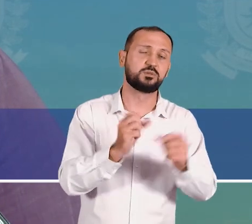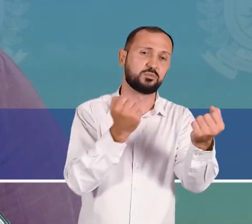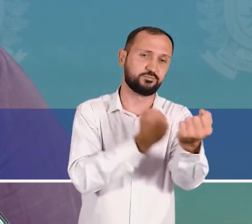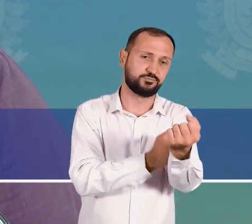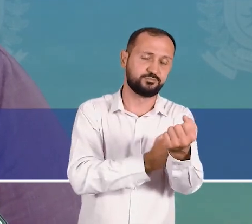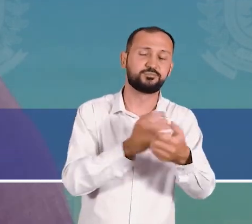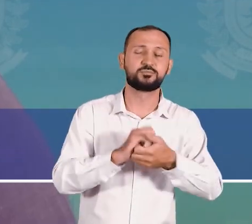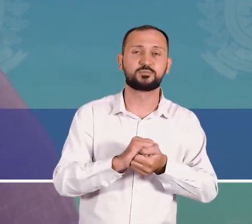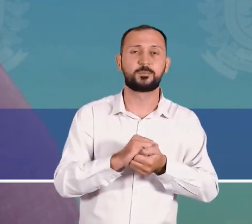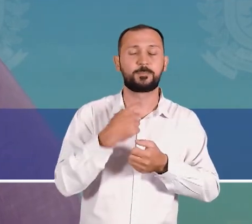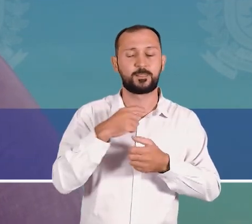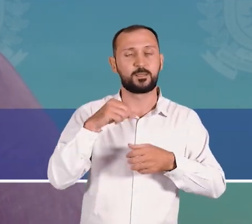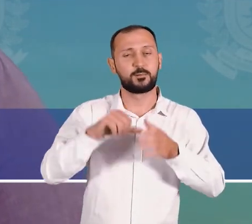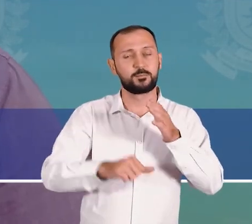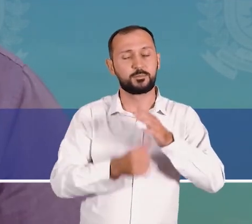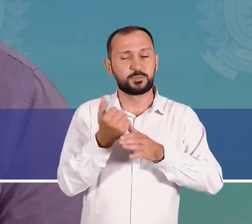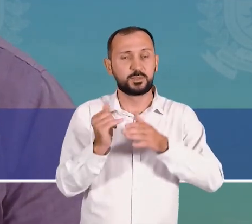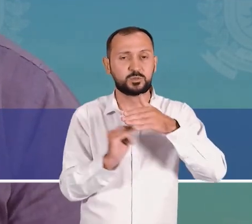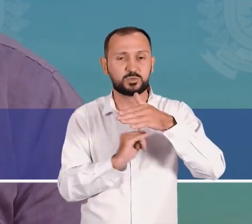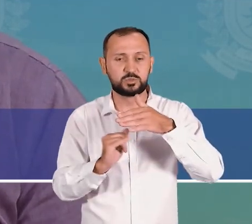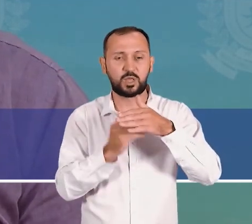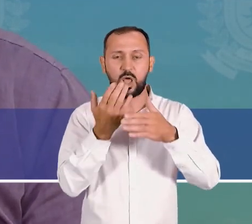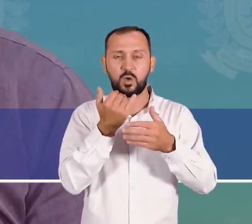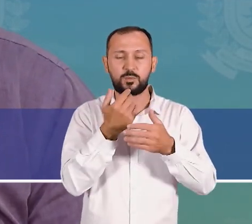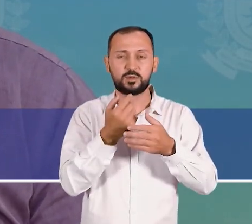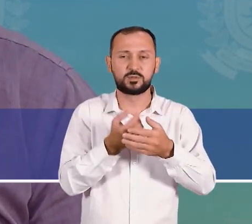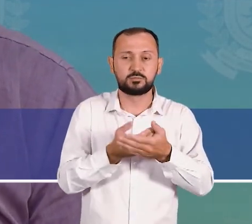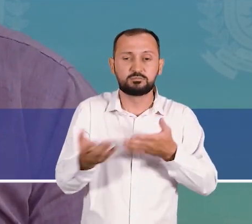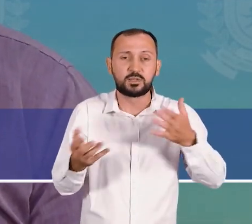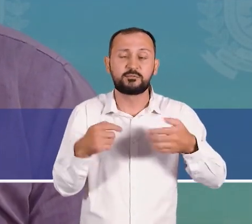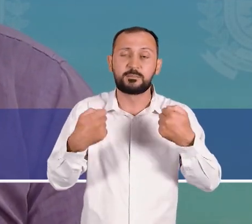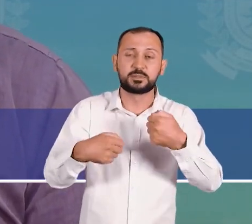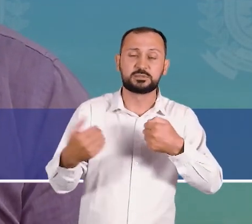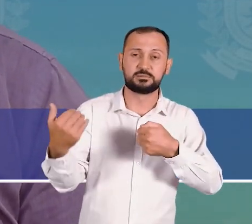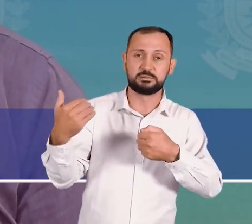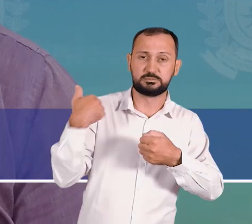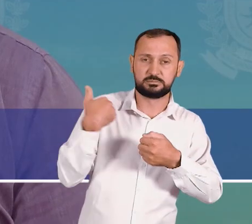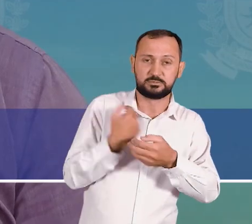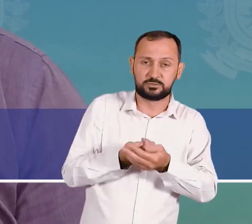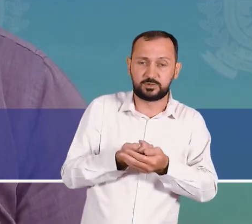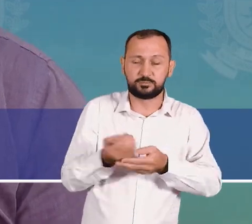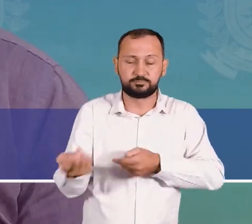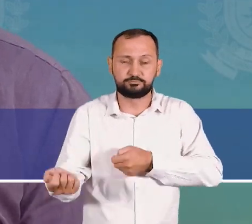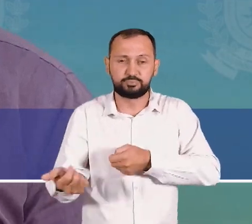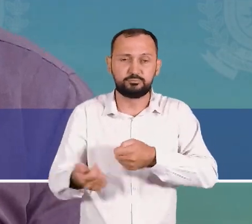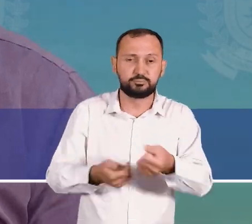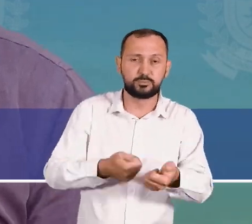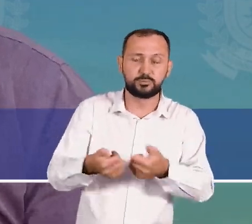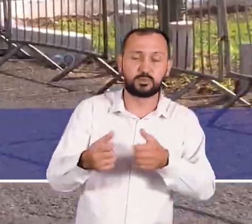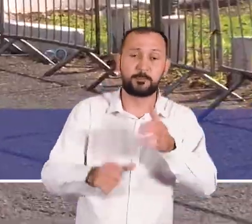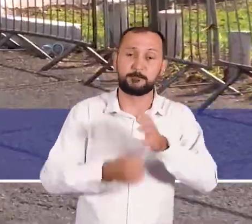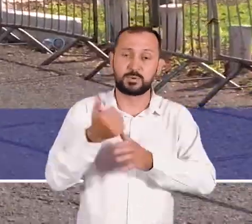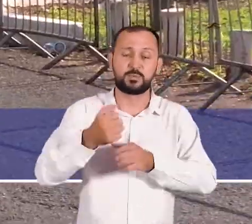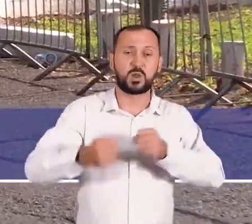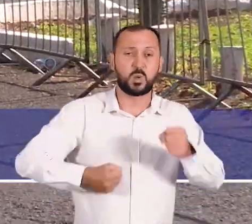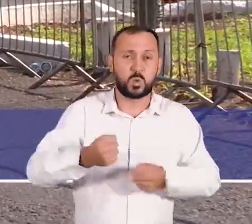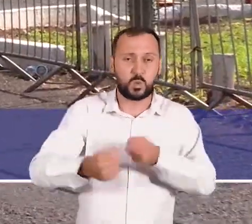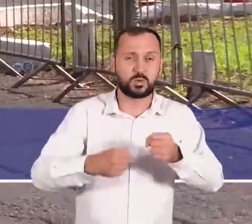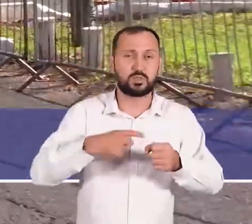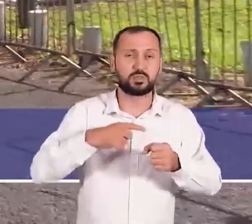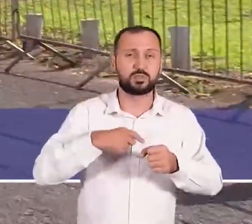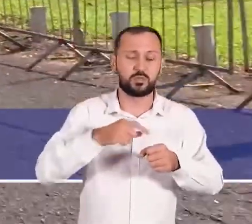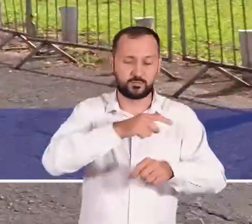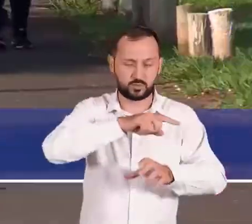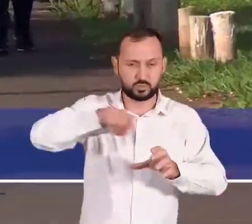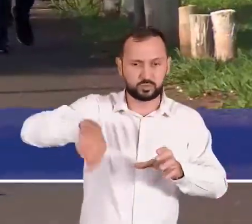na dependência química. Os alimentos ficarão no Instituto e nós vamos fazendo a entrega desses alimentos conforme as demandas das famílias. A primeira corrida e